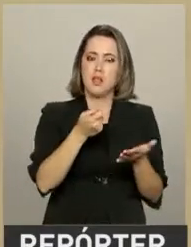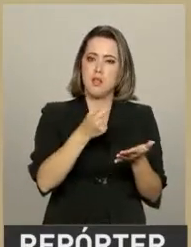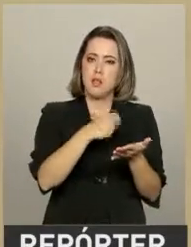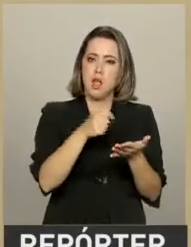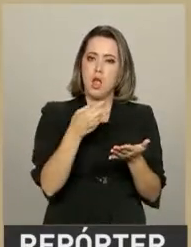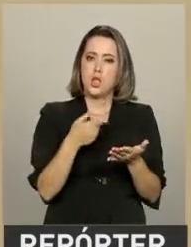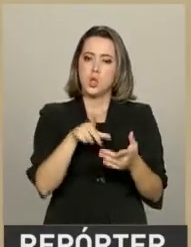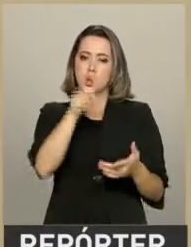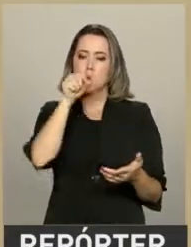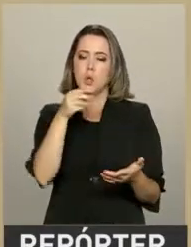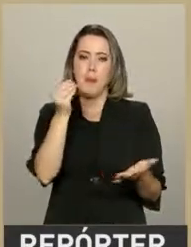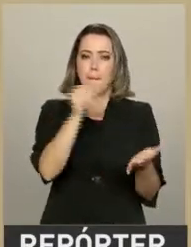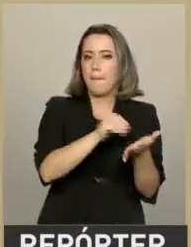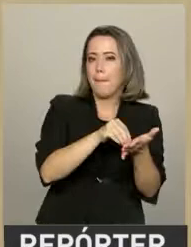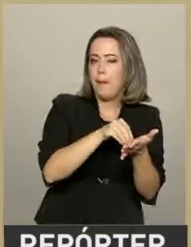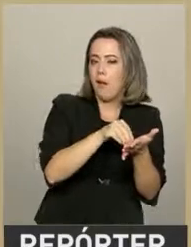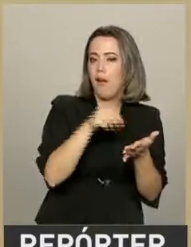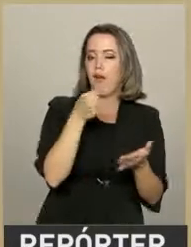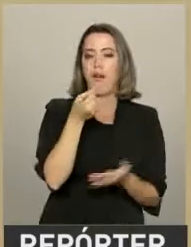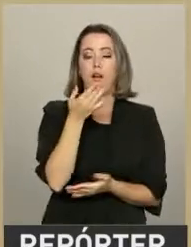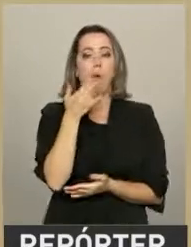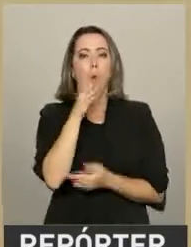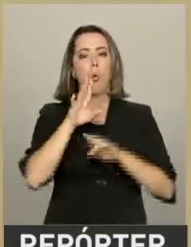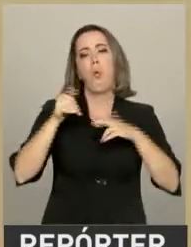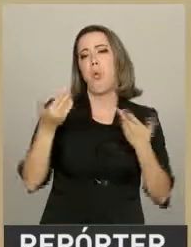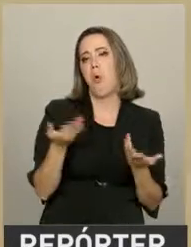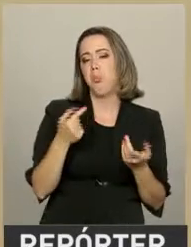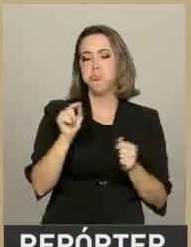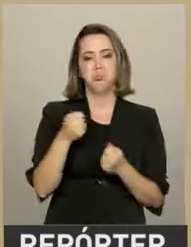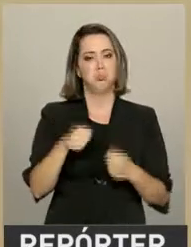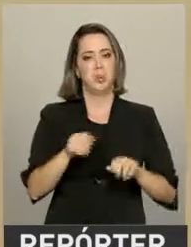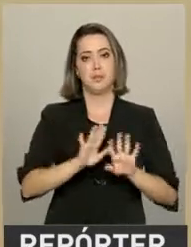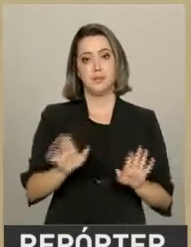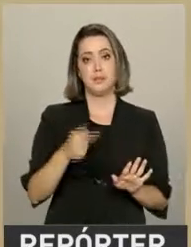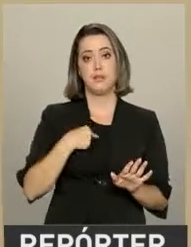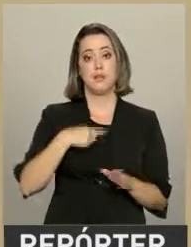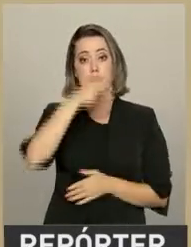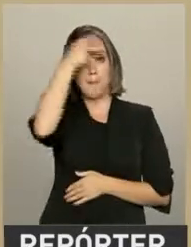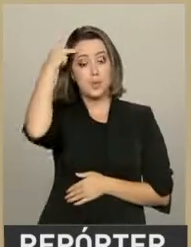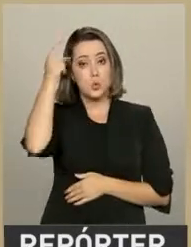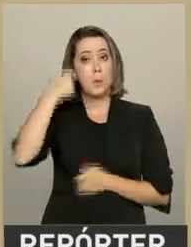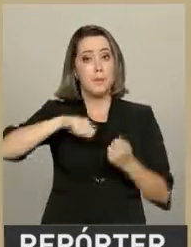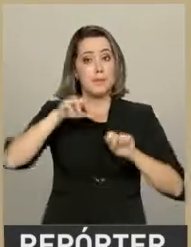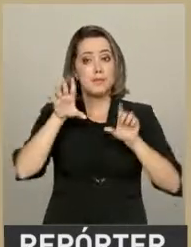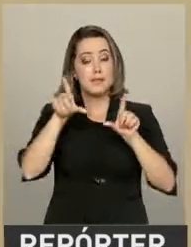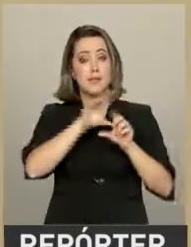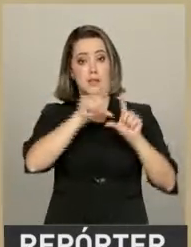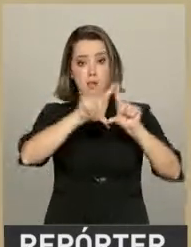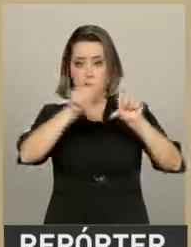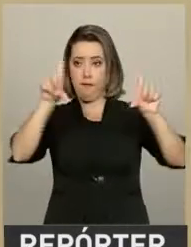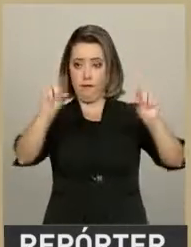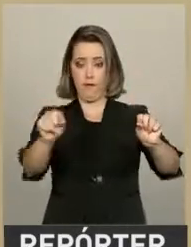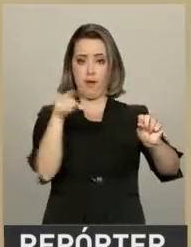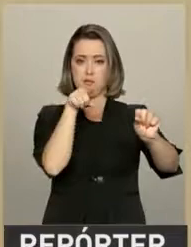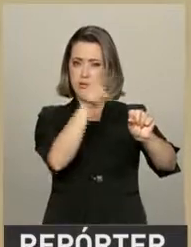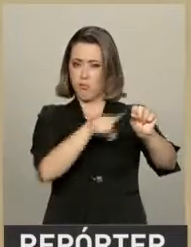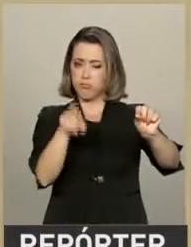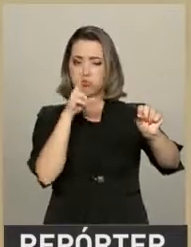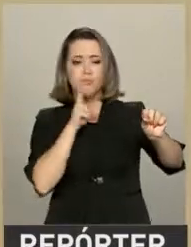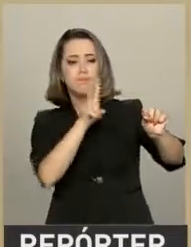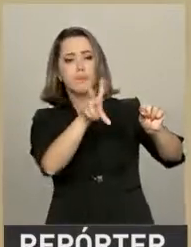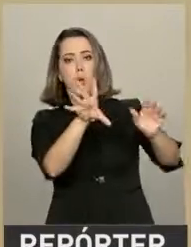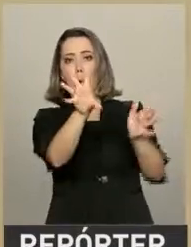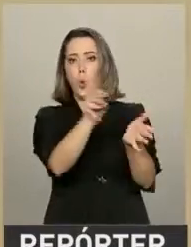a cor do caderno no cartão de resposta o participante recebe sendo que representa spv a passagem de segurança